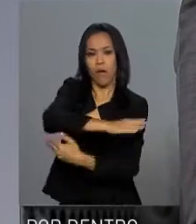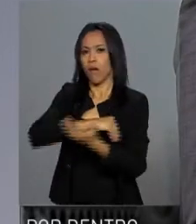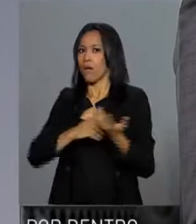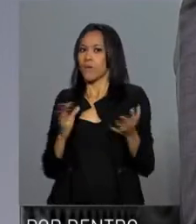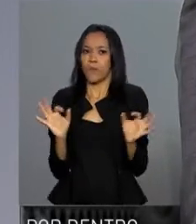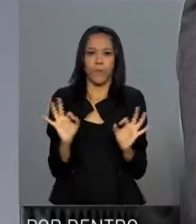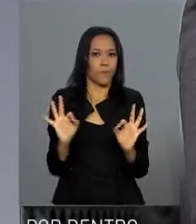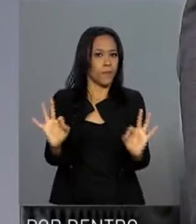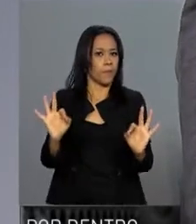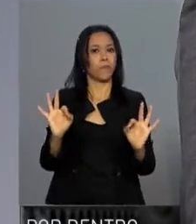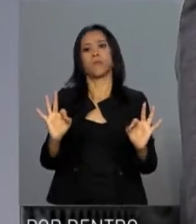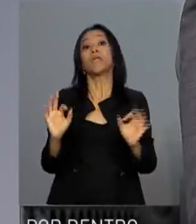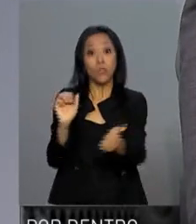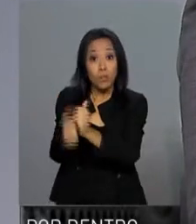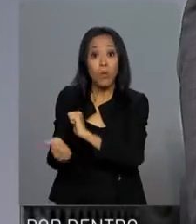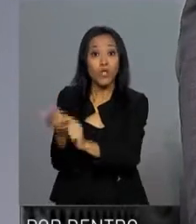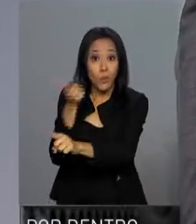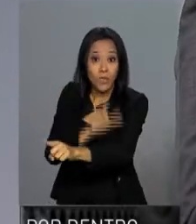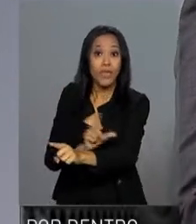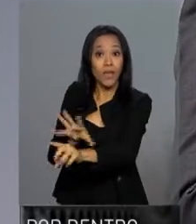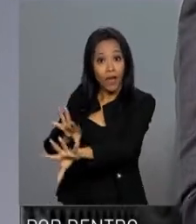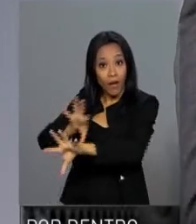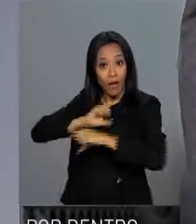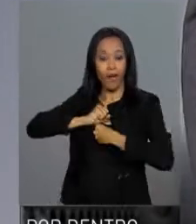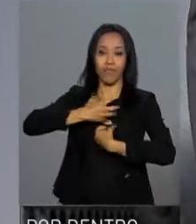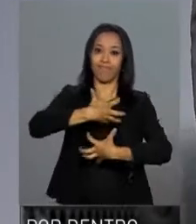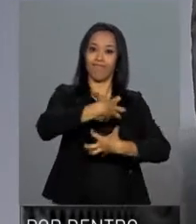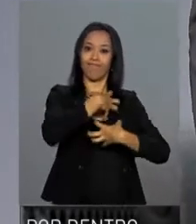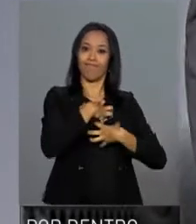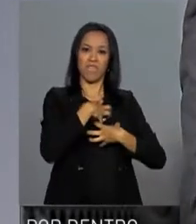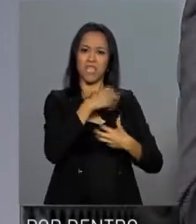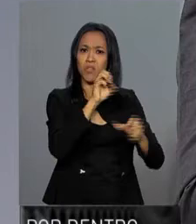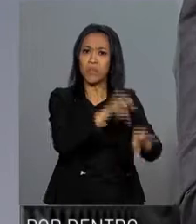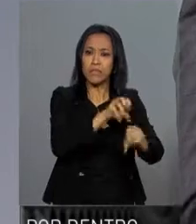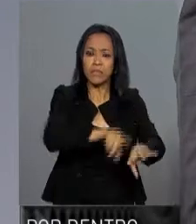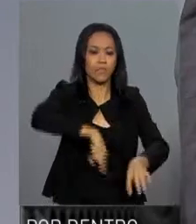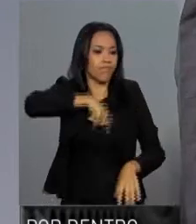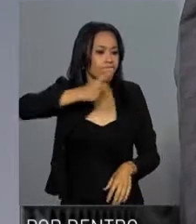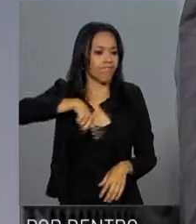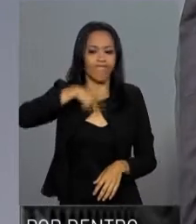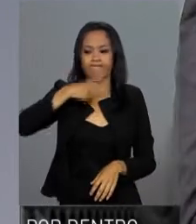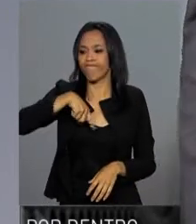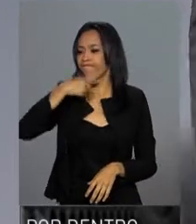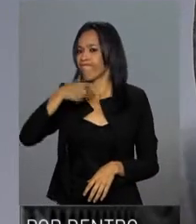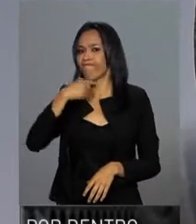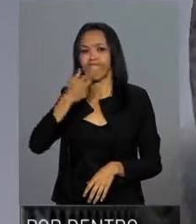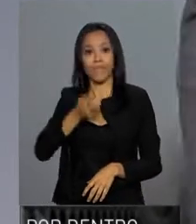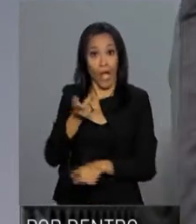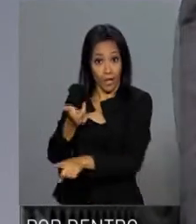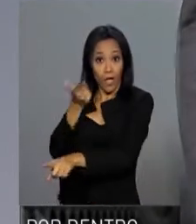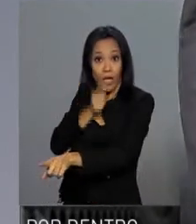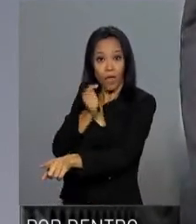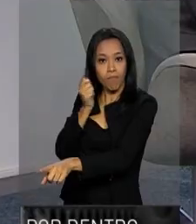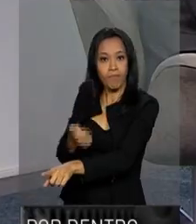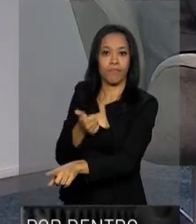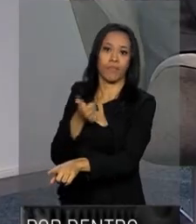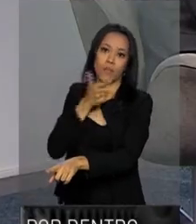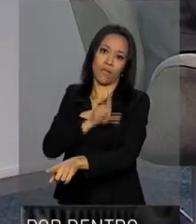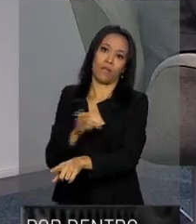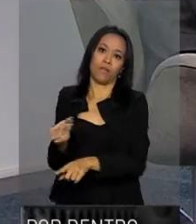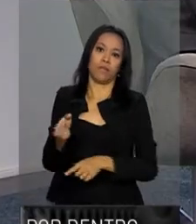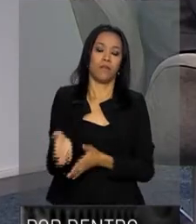que no esporte você muitas vezes você constrói de forma lúdica de forma rápida de forma muito efetiva